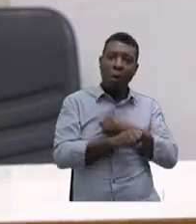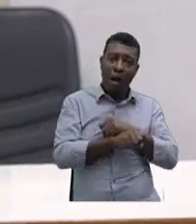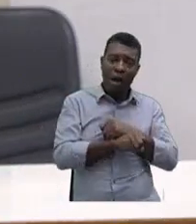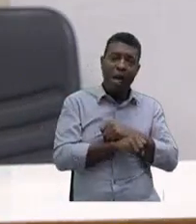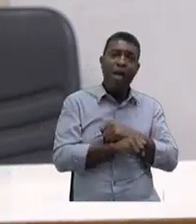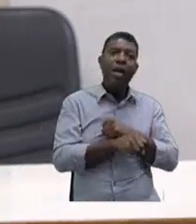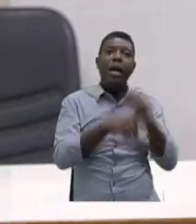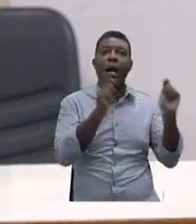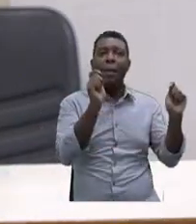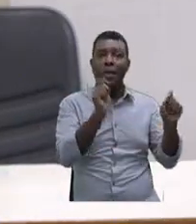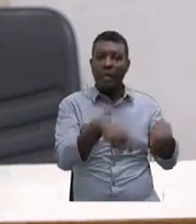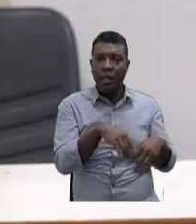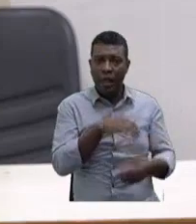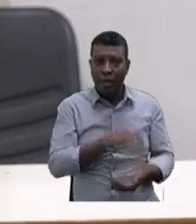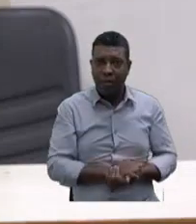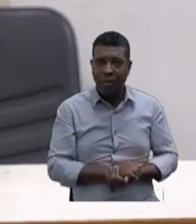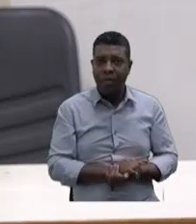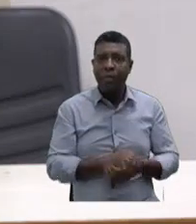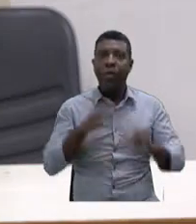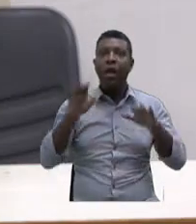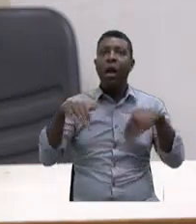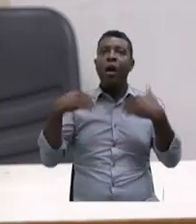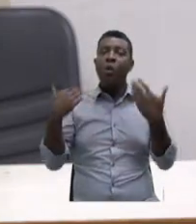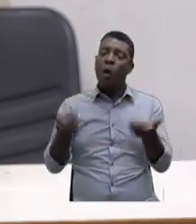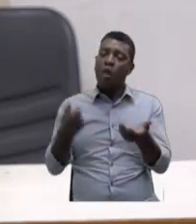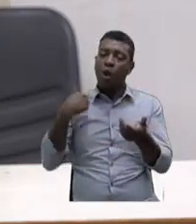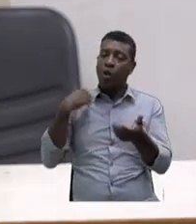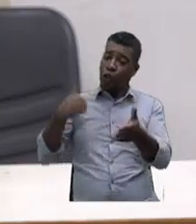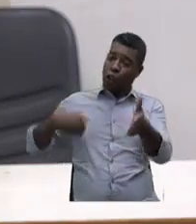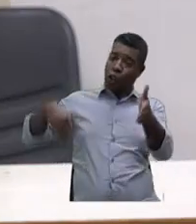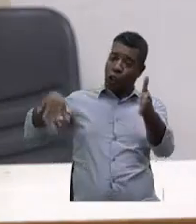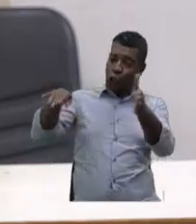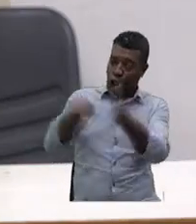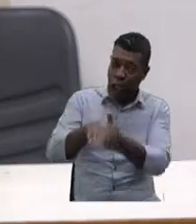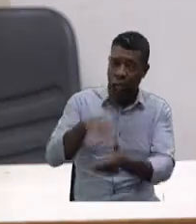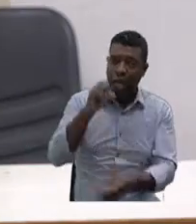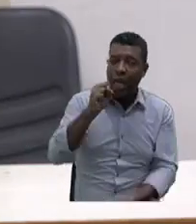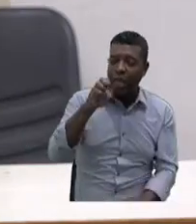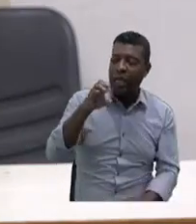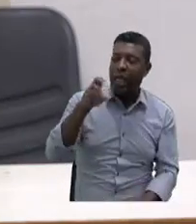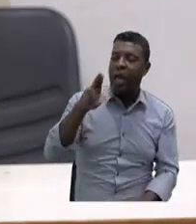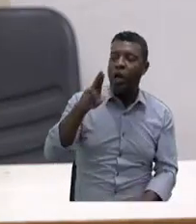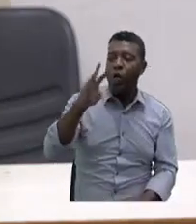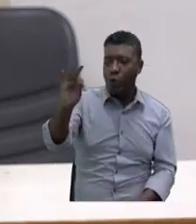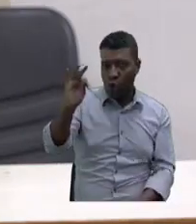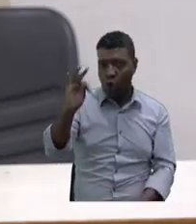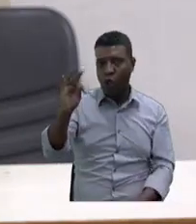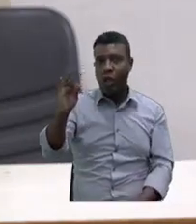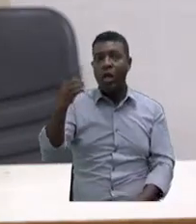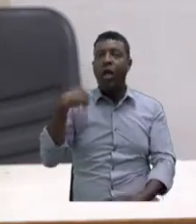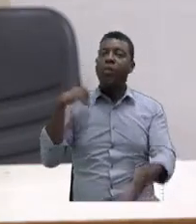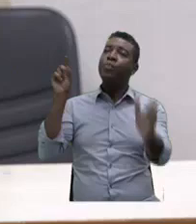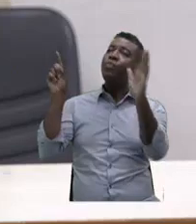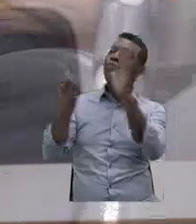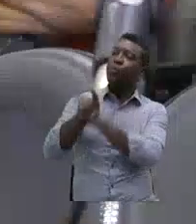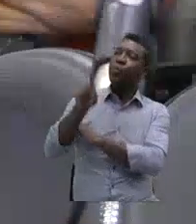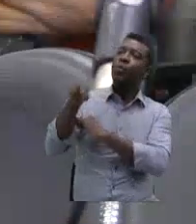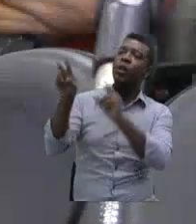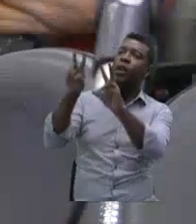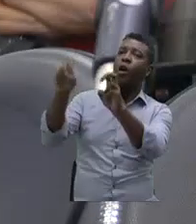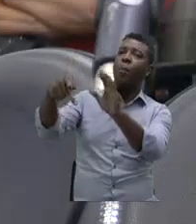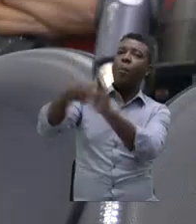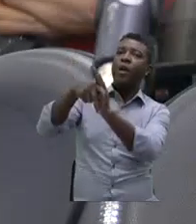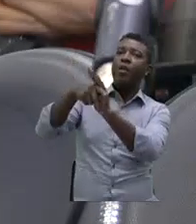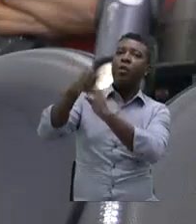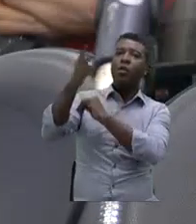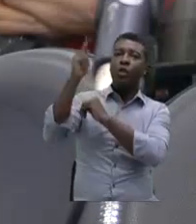Deputada Macaé, quando eu cheguei na Secult, eu fiz uma pergunta ao Instituto Patrimônio Histórico, e quem está aqui comigo, Maristela